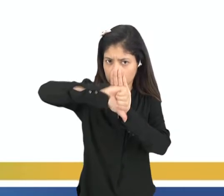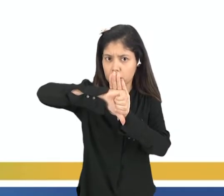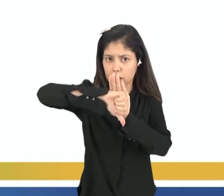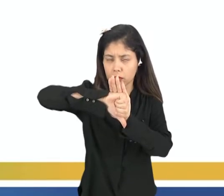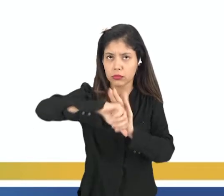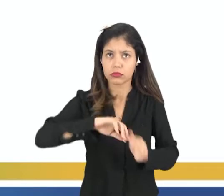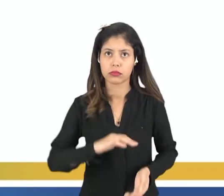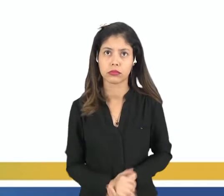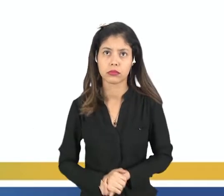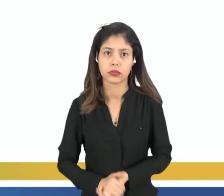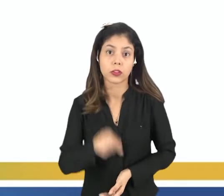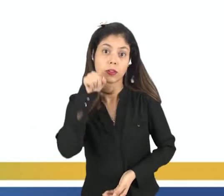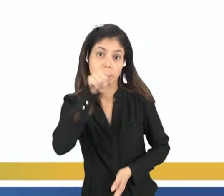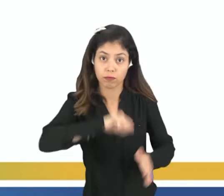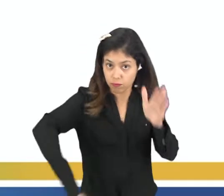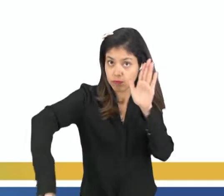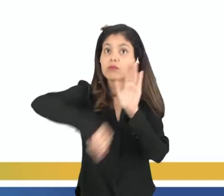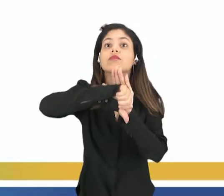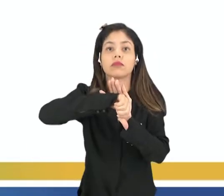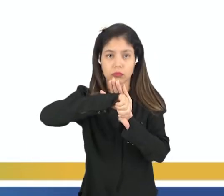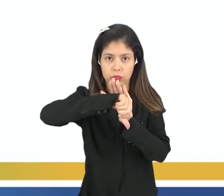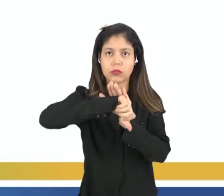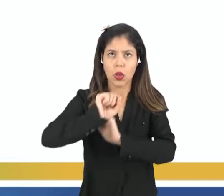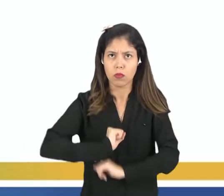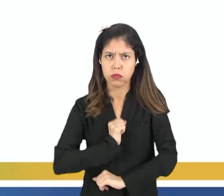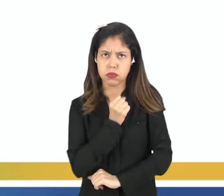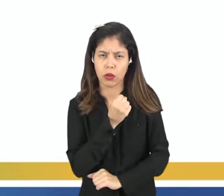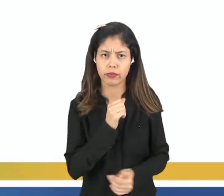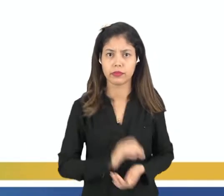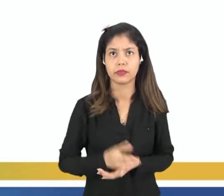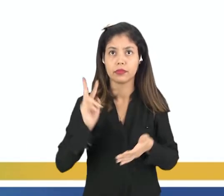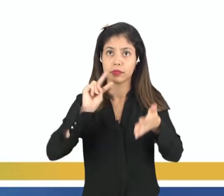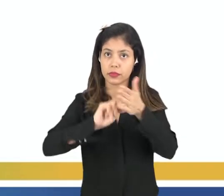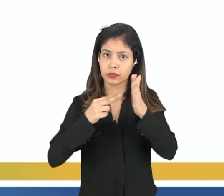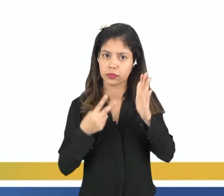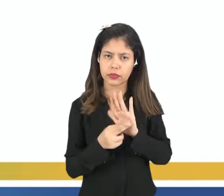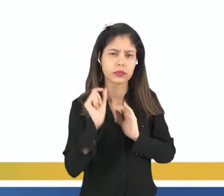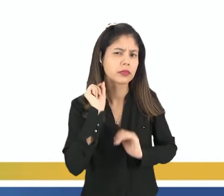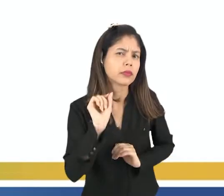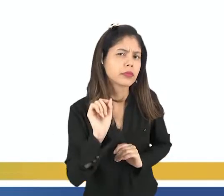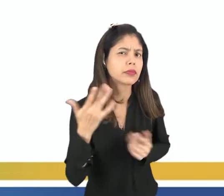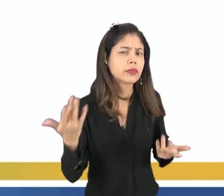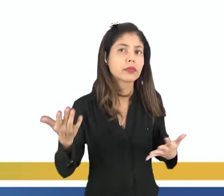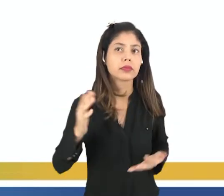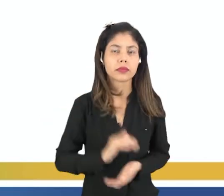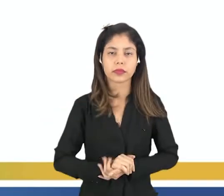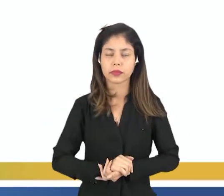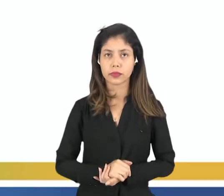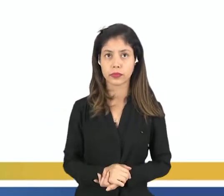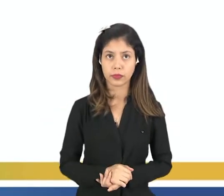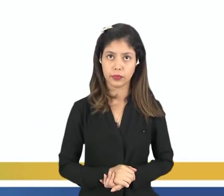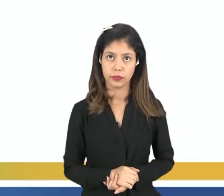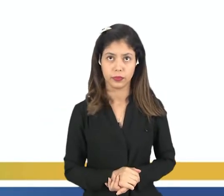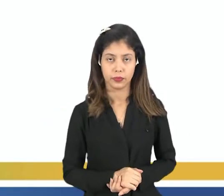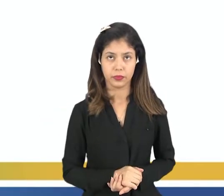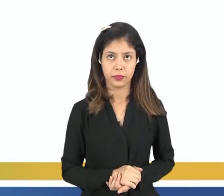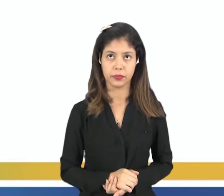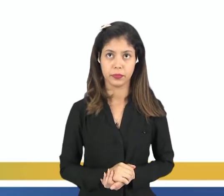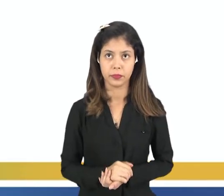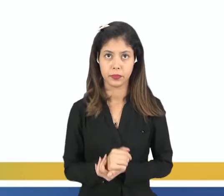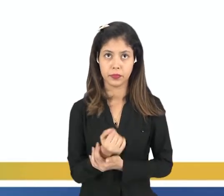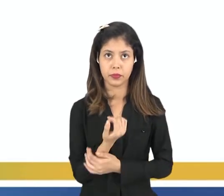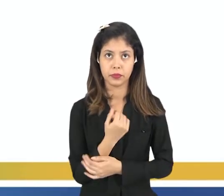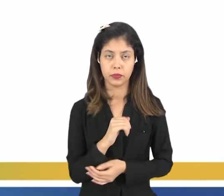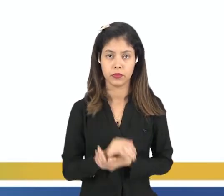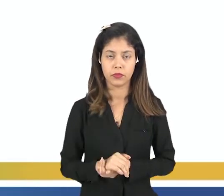crime? Esse ato é um crime de ódio. Veja a seguir o que ele significa. Vamos lá olhar o que significa esse crime de